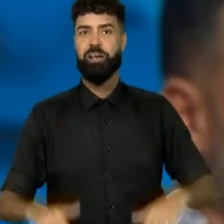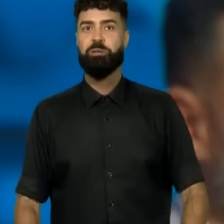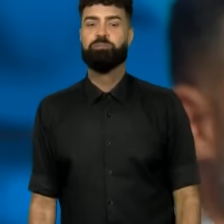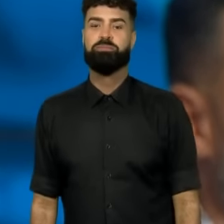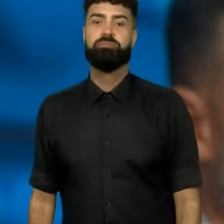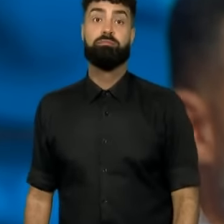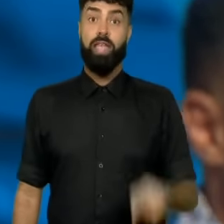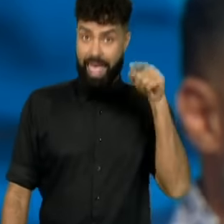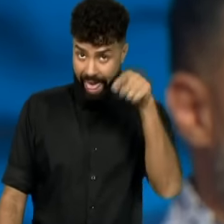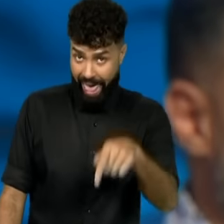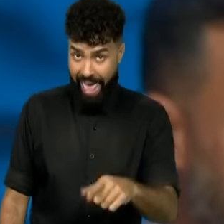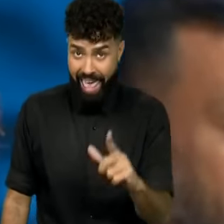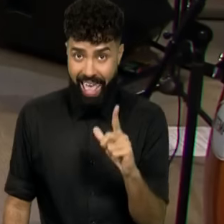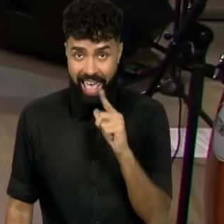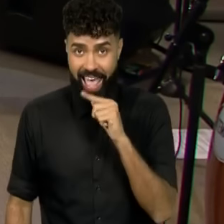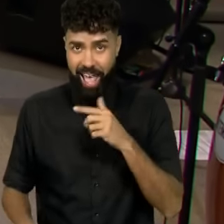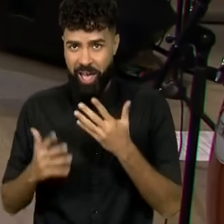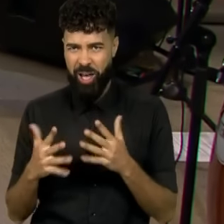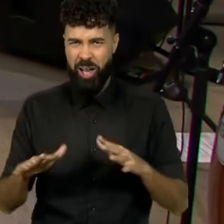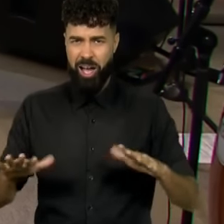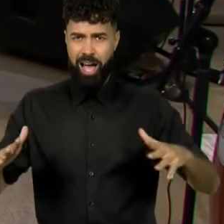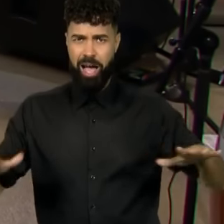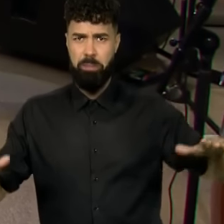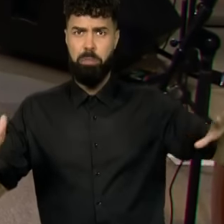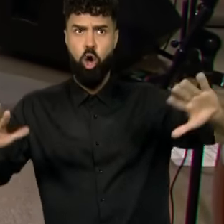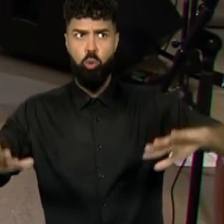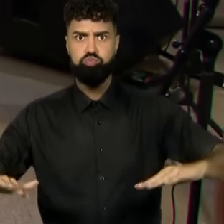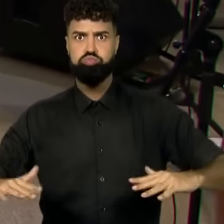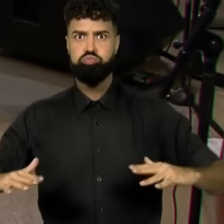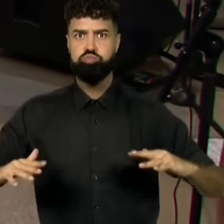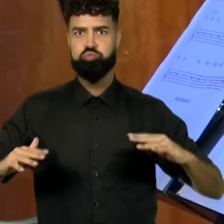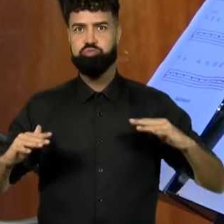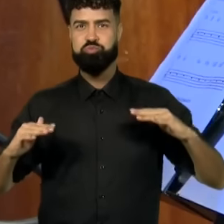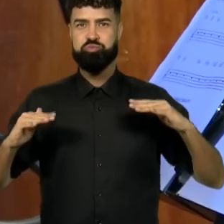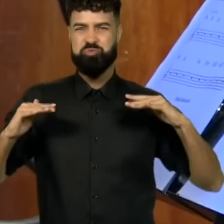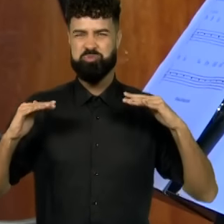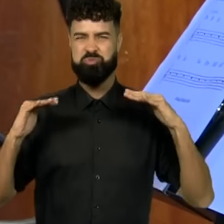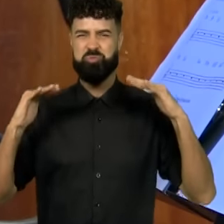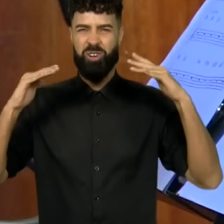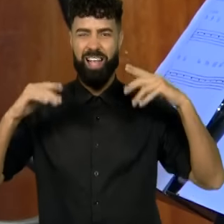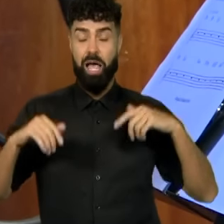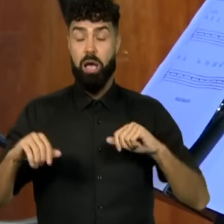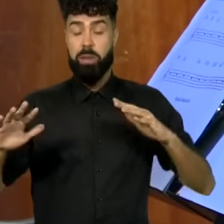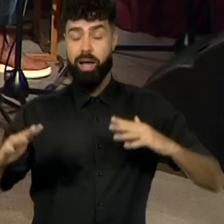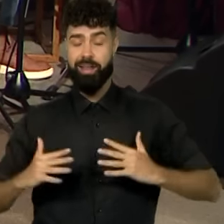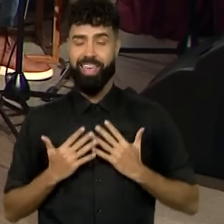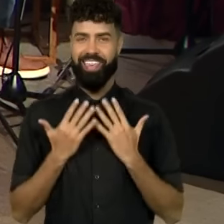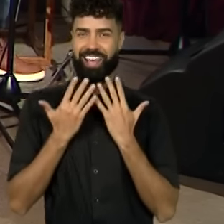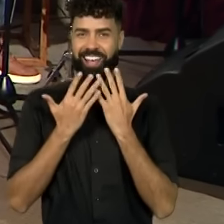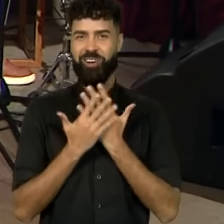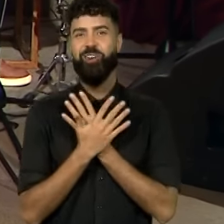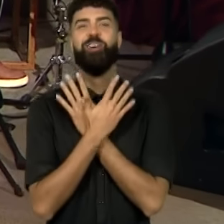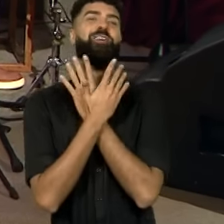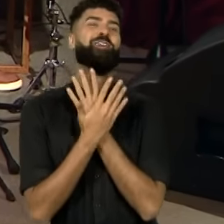beira-mar. É água no mar, é maré cheia, oh,